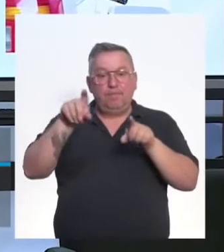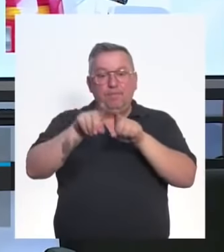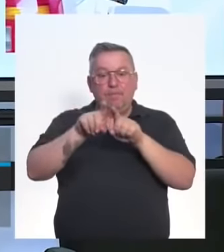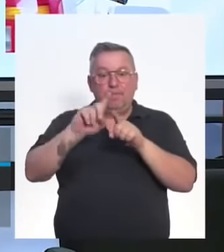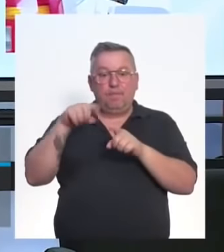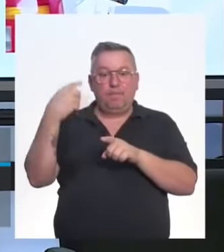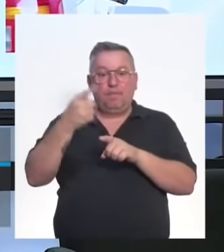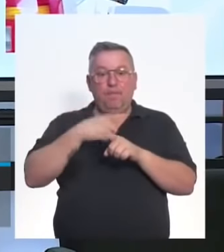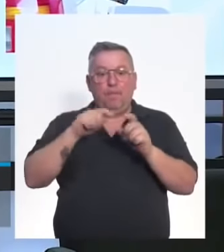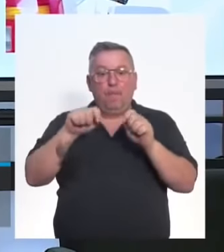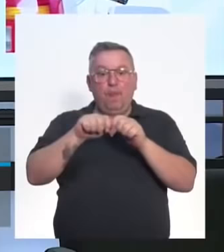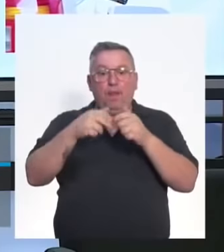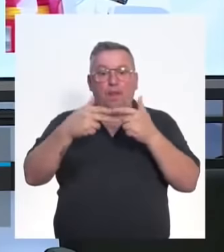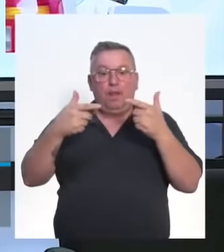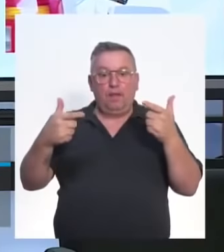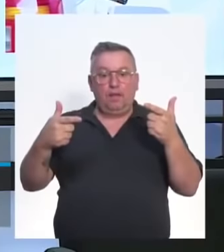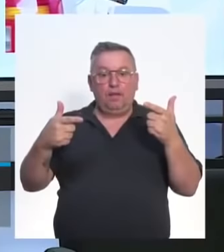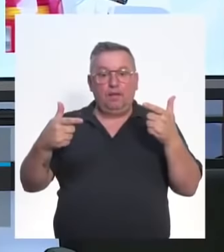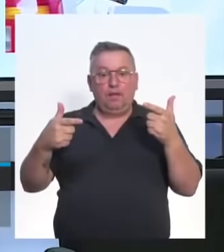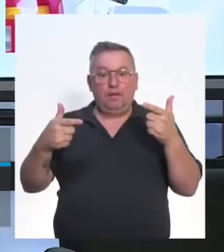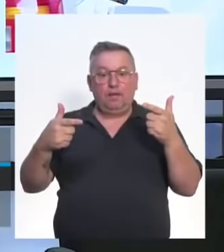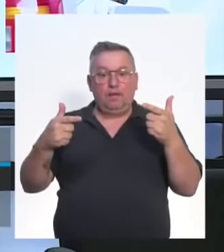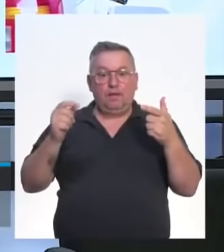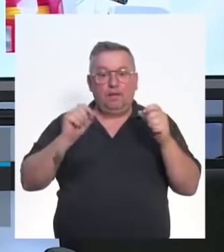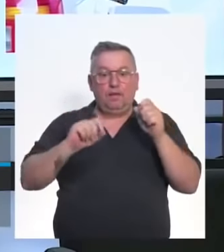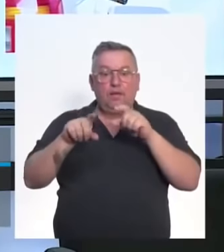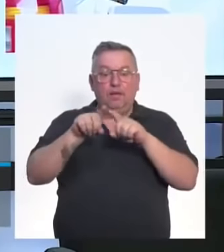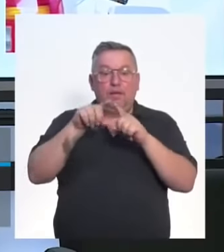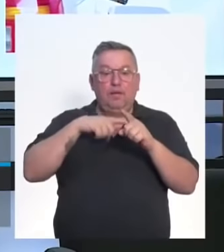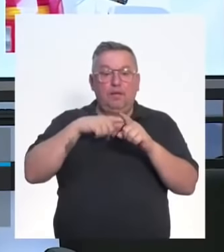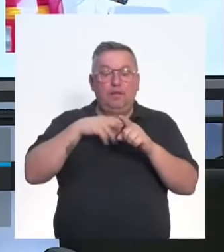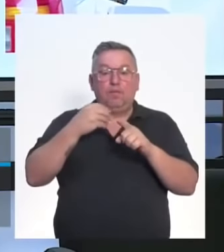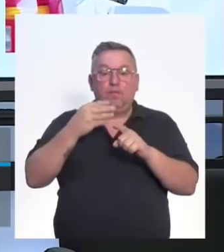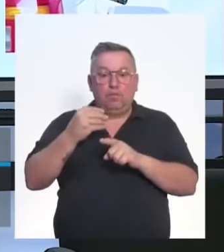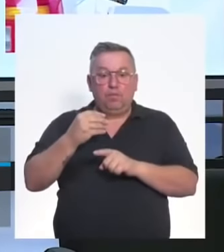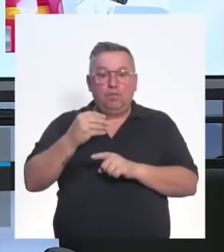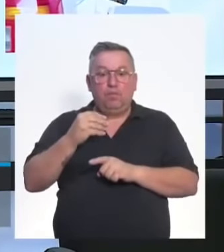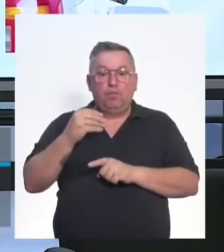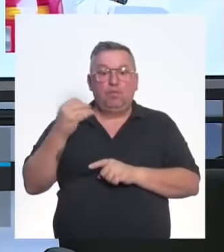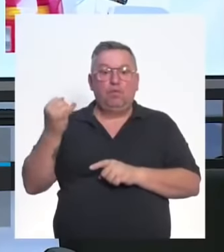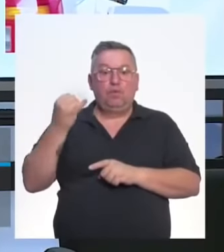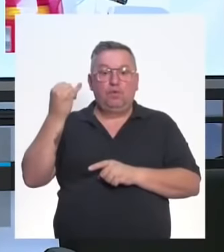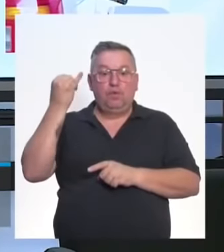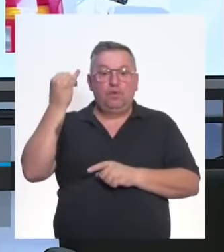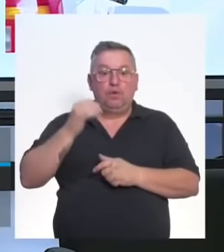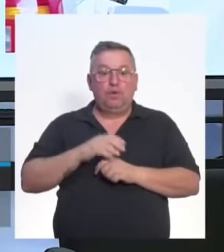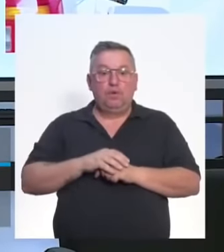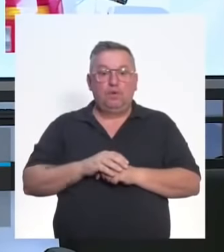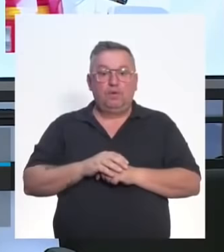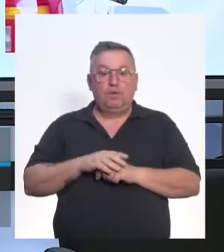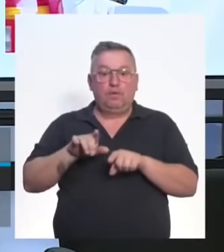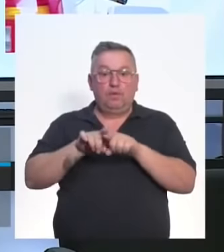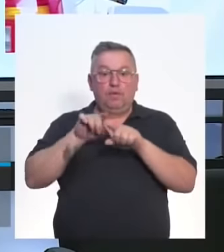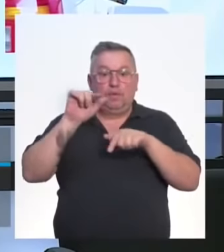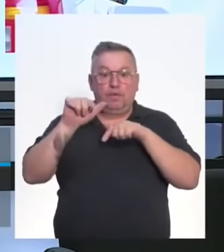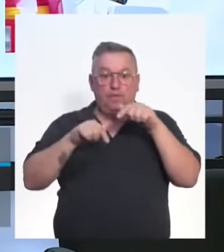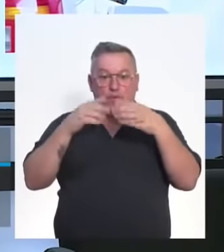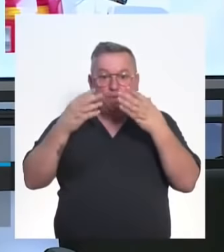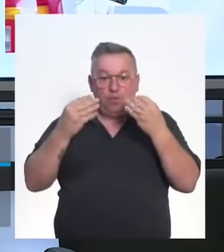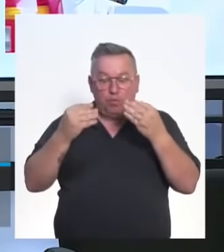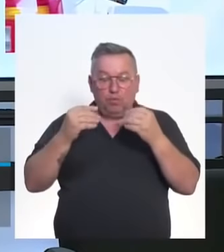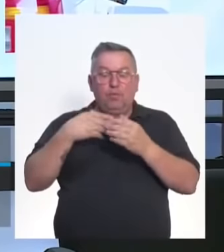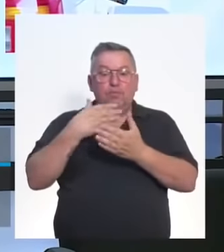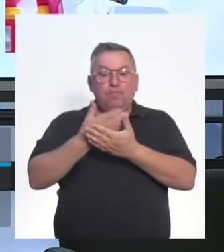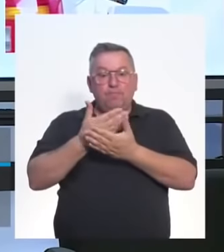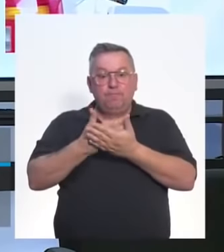que a gente produz intelectualmente, ele tem que ser muito valorizado, né, porque alguém trabalhou muito, estudou